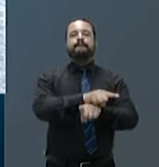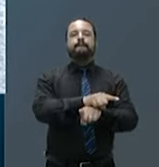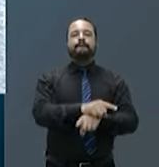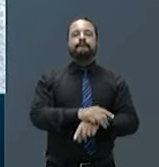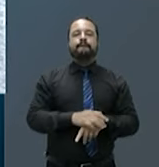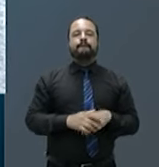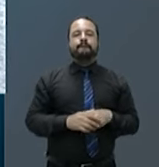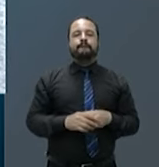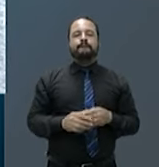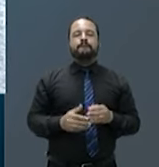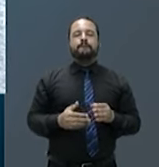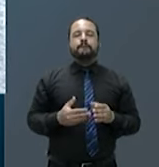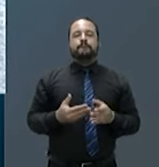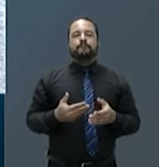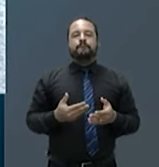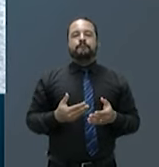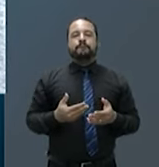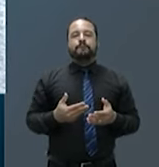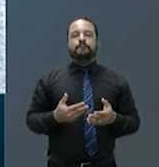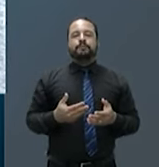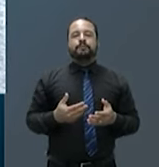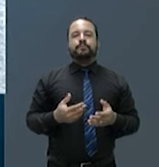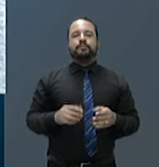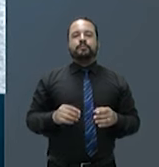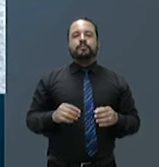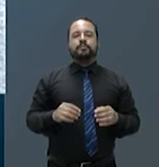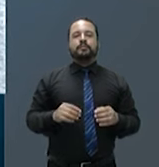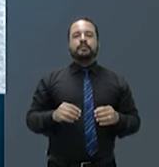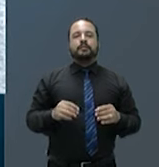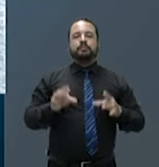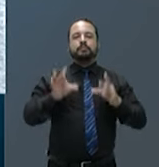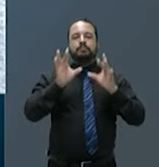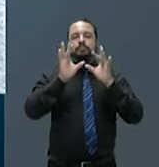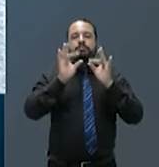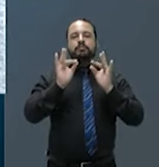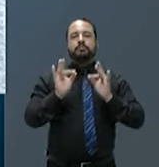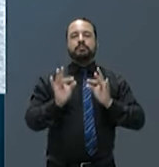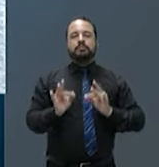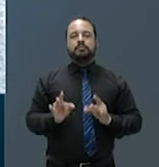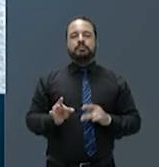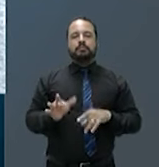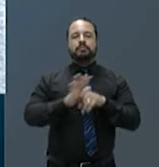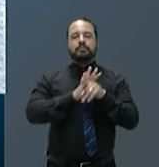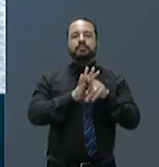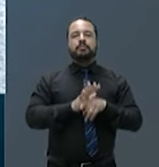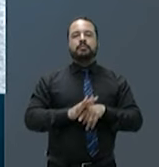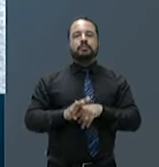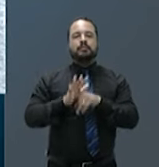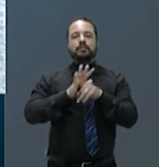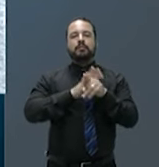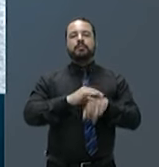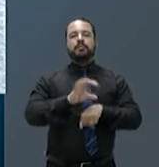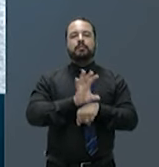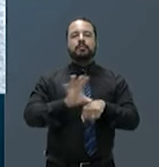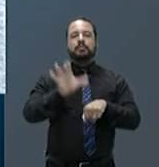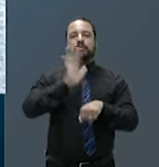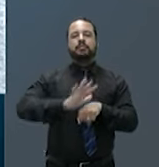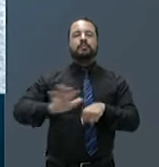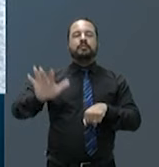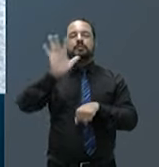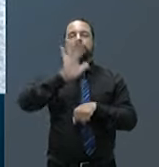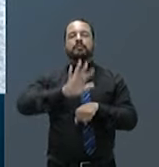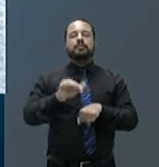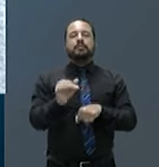Tratou-se, portanto, de decisão mista, pelo meio do qual foi aplicado o tema de repercussão geral em juízo de conformidade parcial